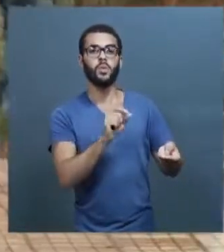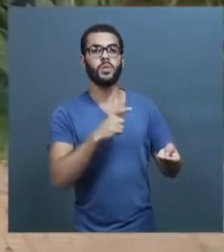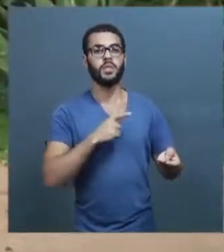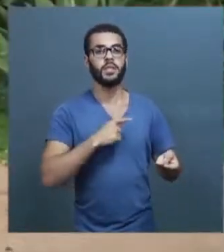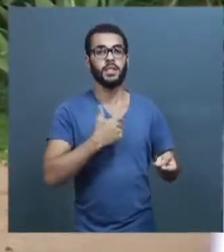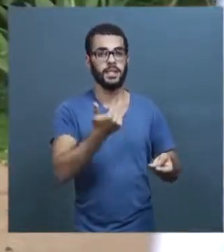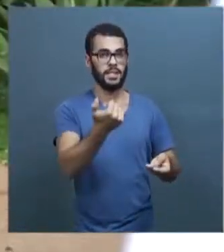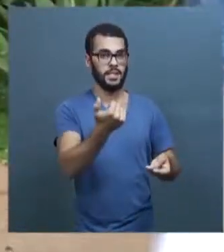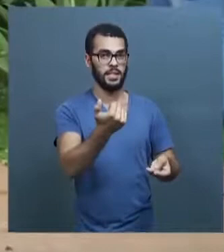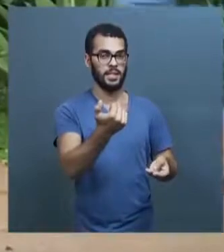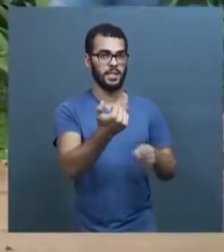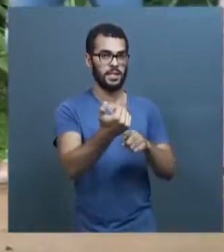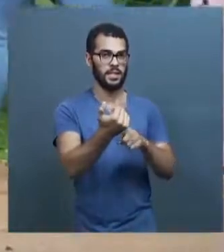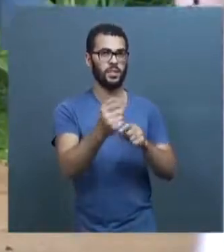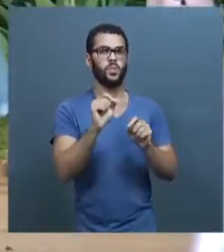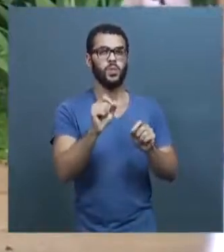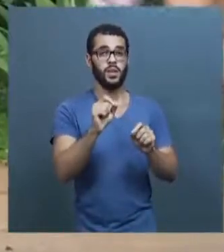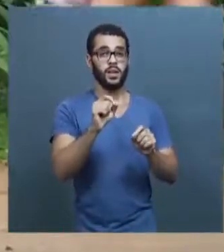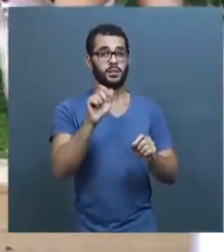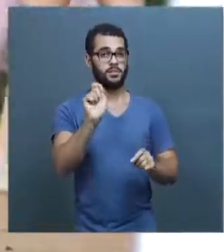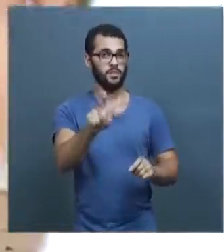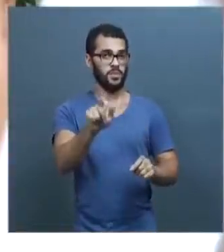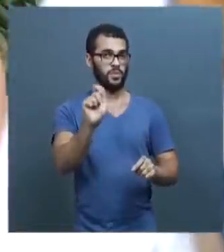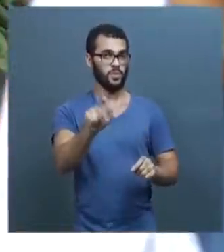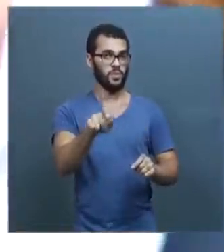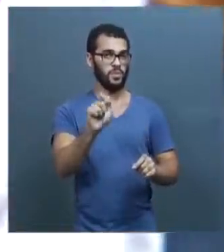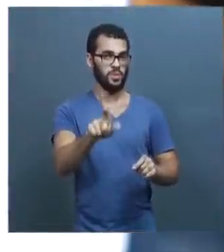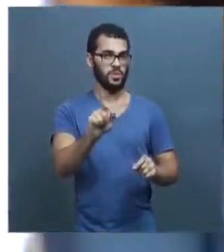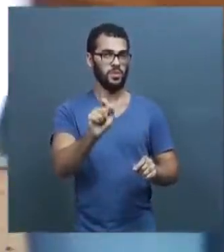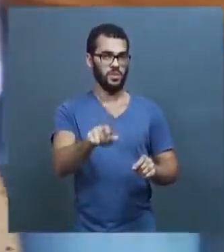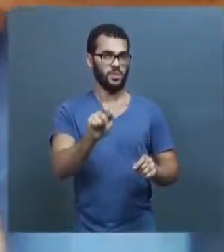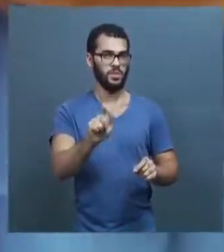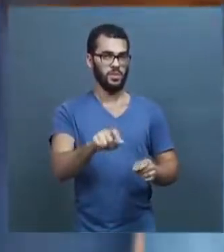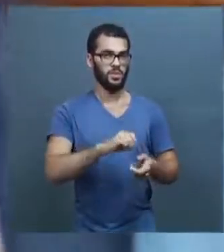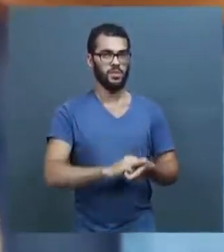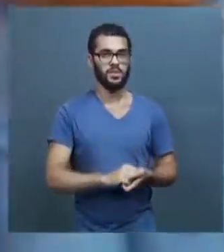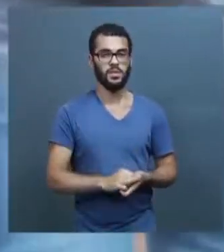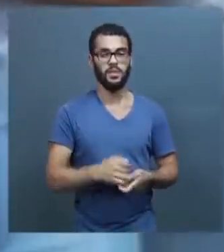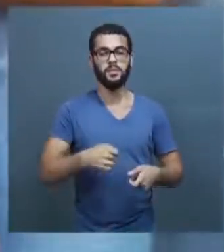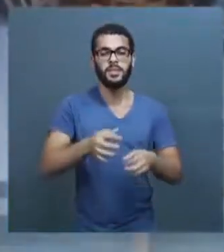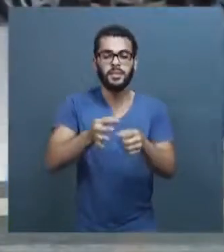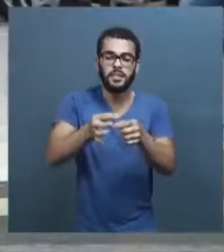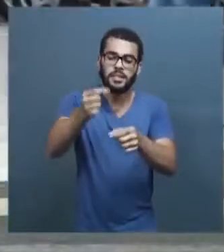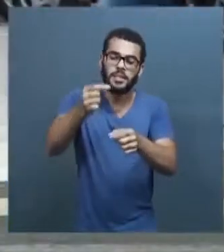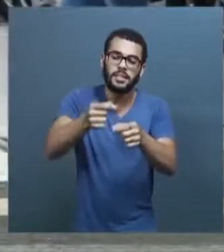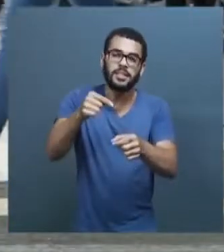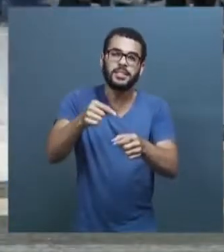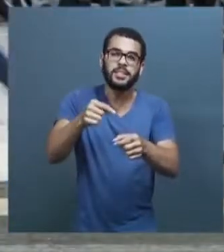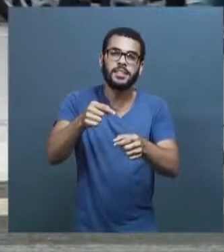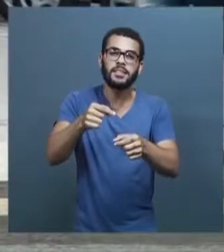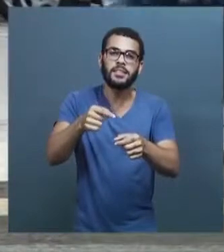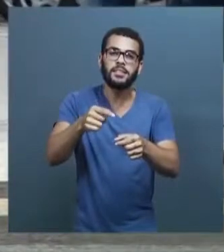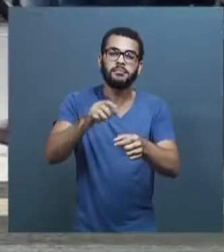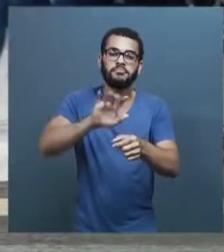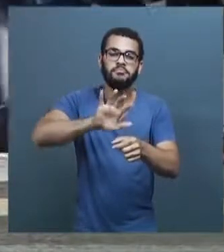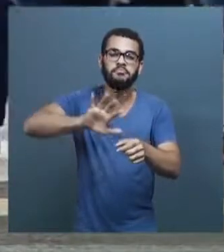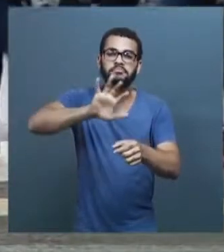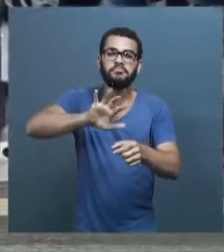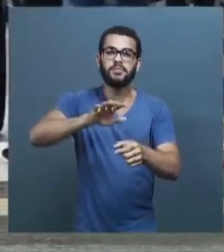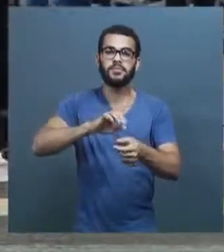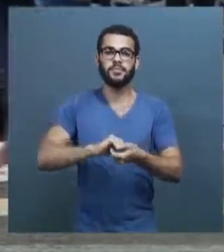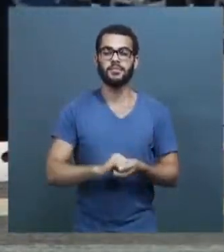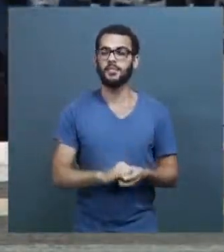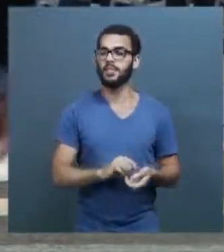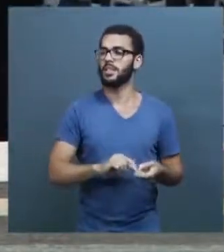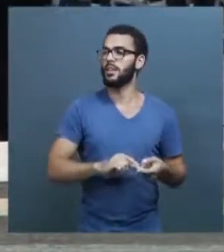de carregar uma caneta com tinta azul, né, caneta esferográfica com corpo transparente. E quais as disciplinas que vão ter nas provas?